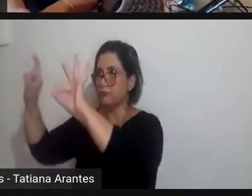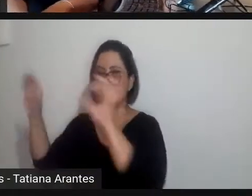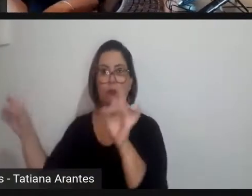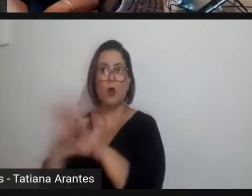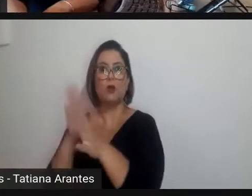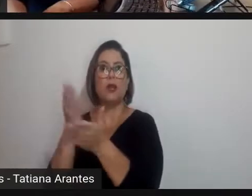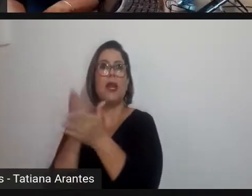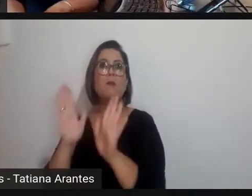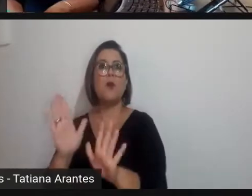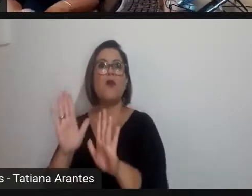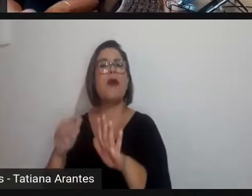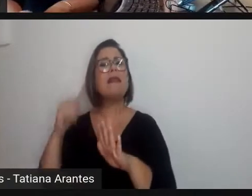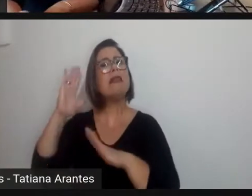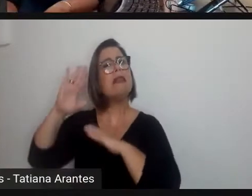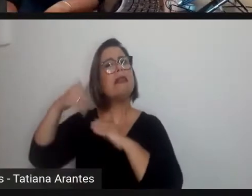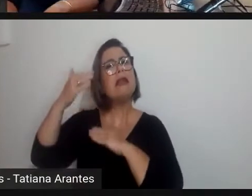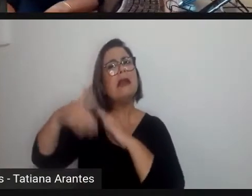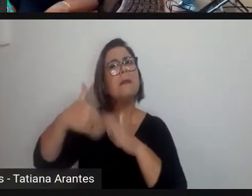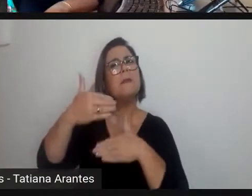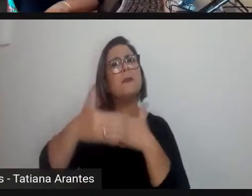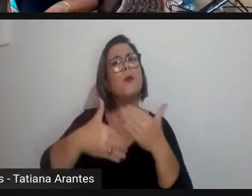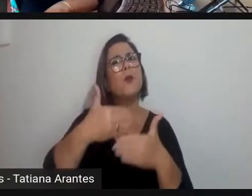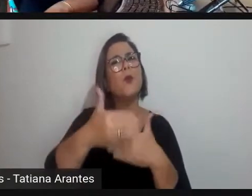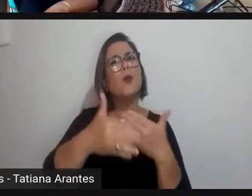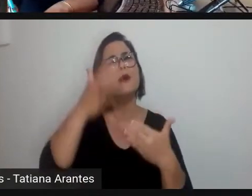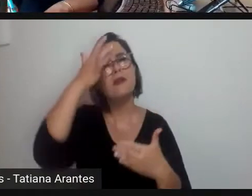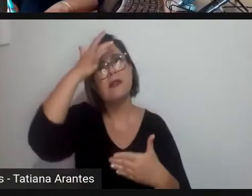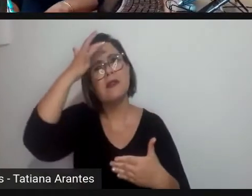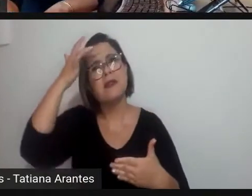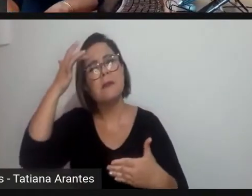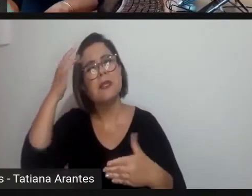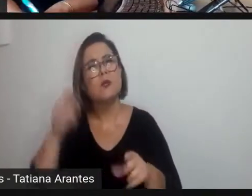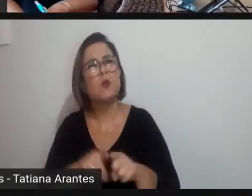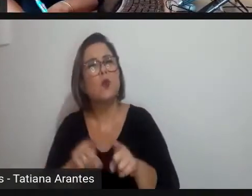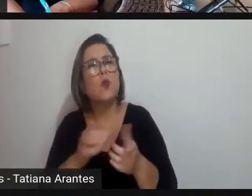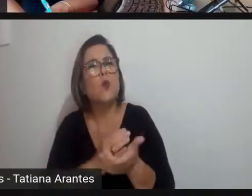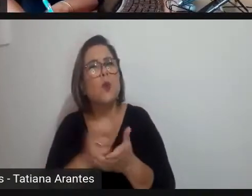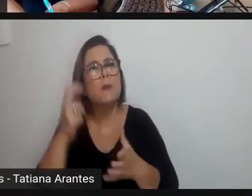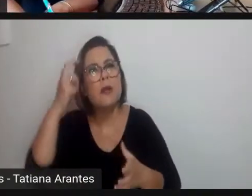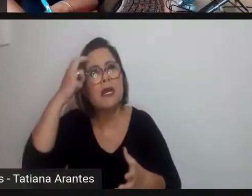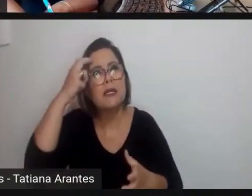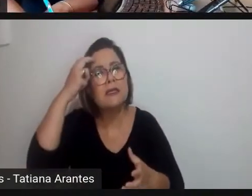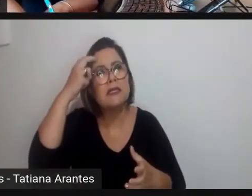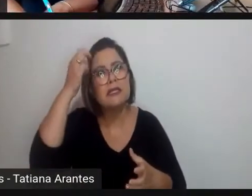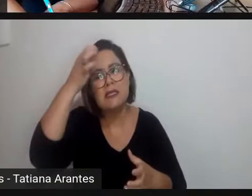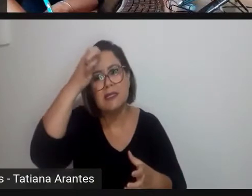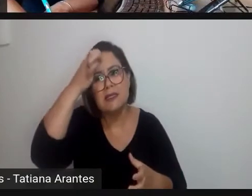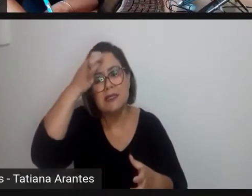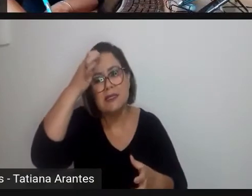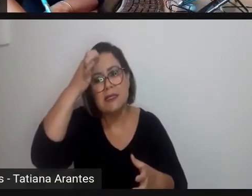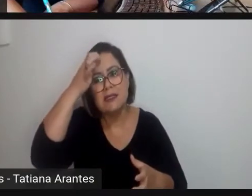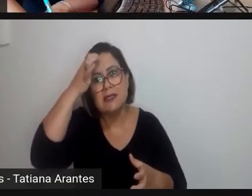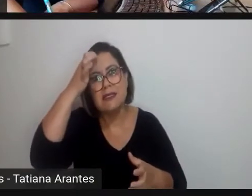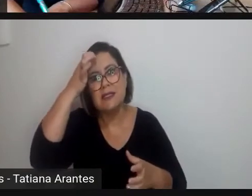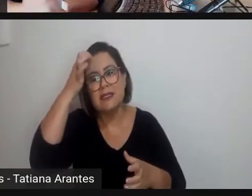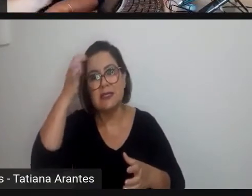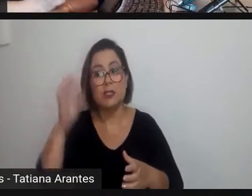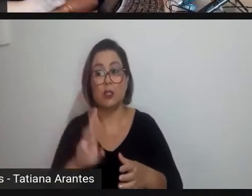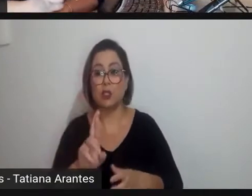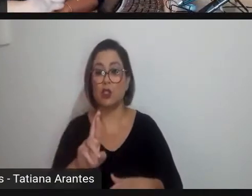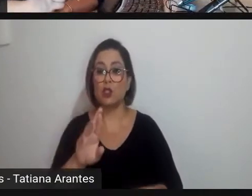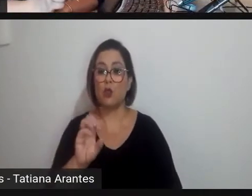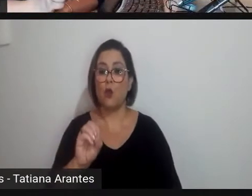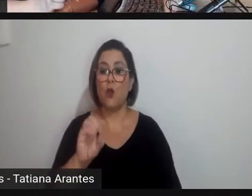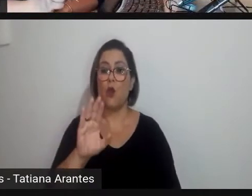automação, trabalho mais cognitivo, intelectual, devido à robótica, né?